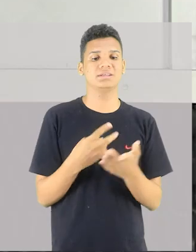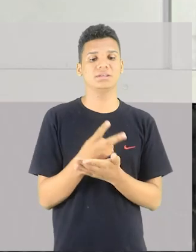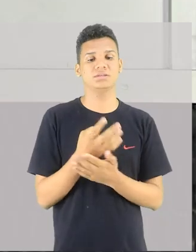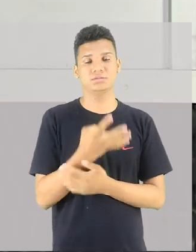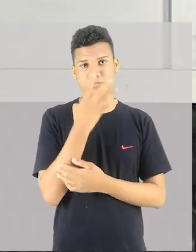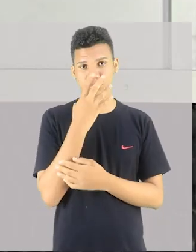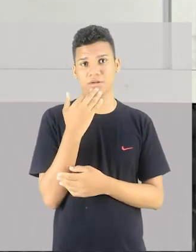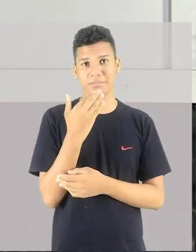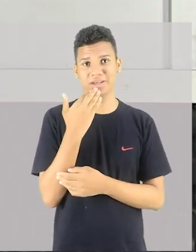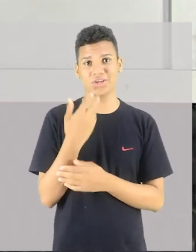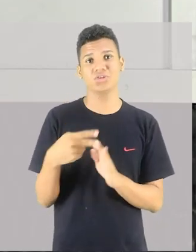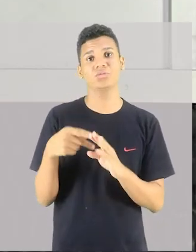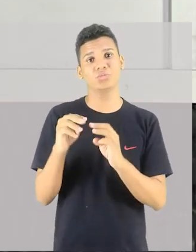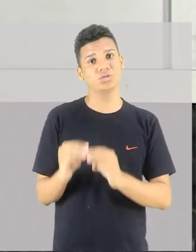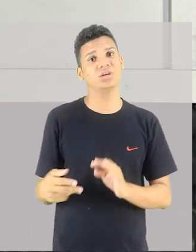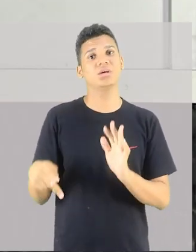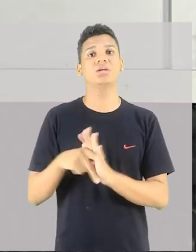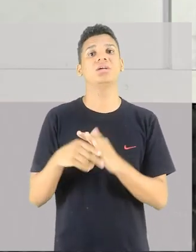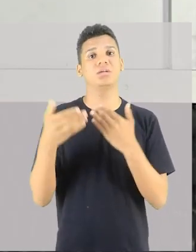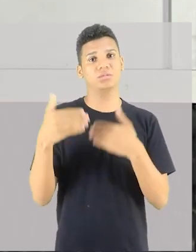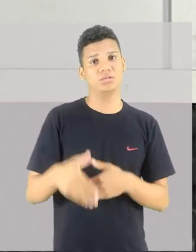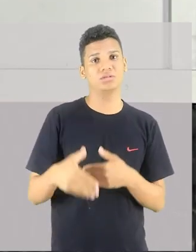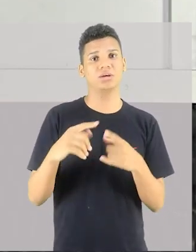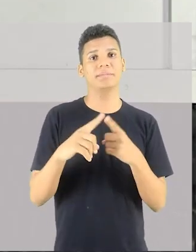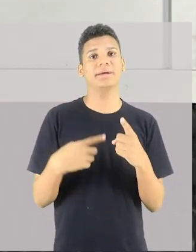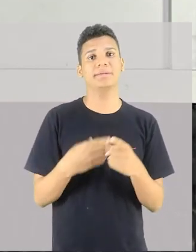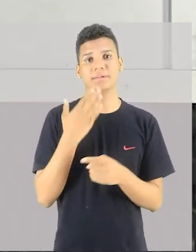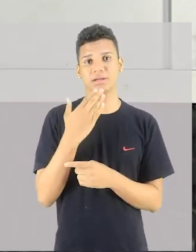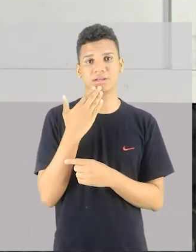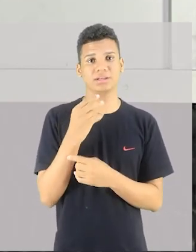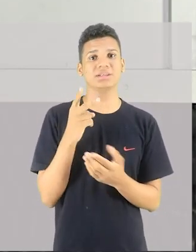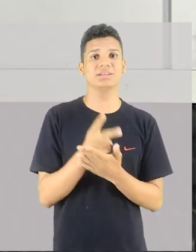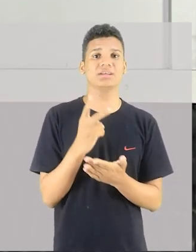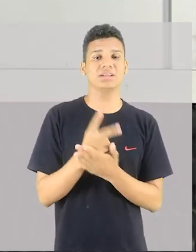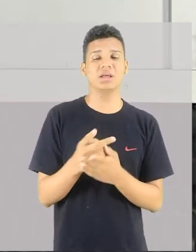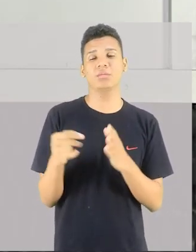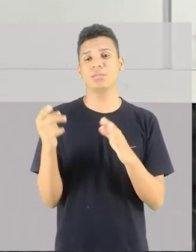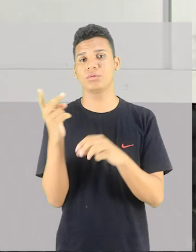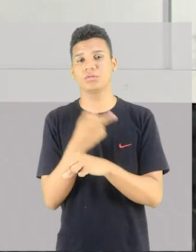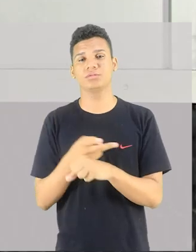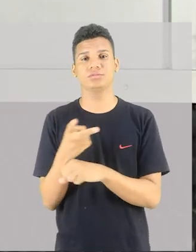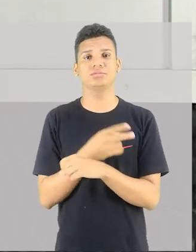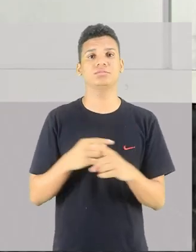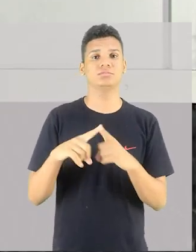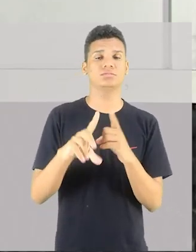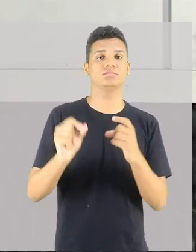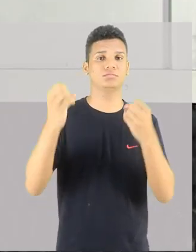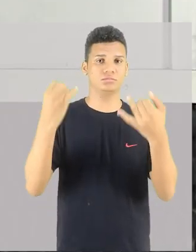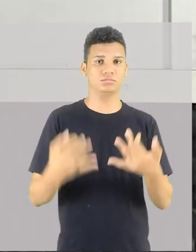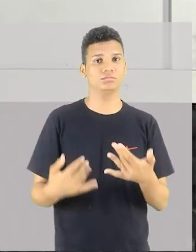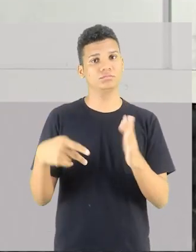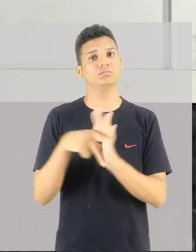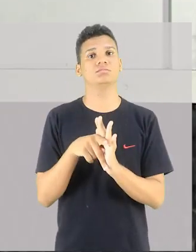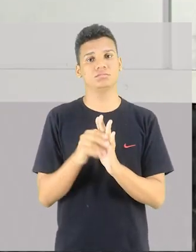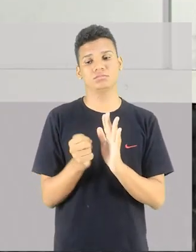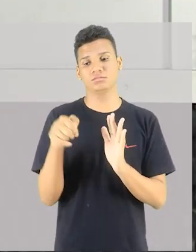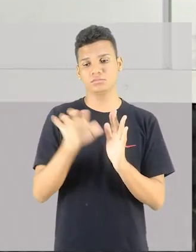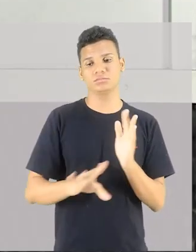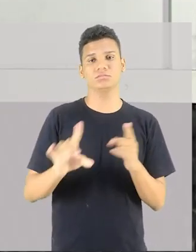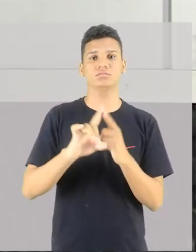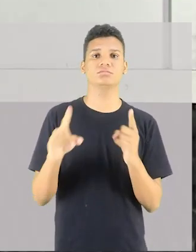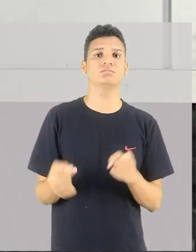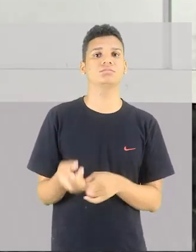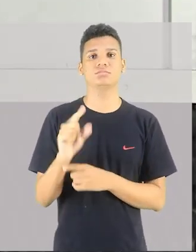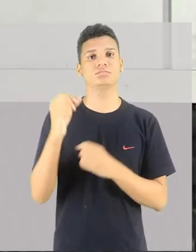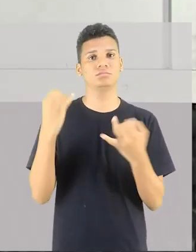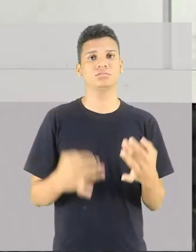cobrar nas suas provas tá uma figura bastante explorada em relação à área como não caiu na na edição